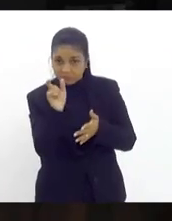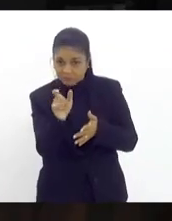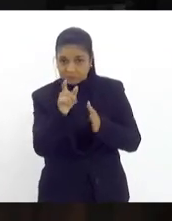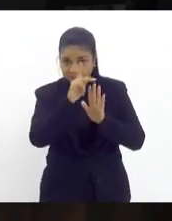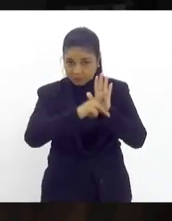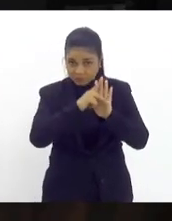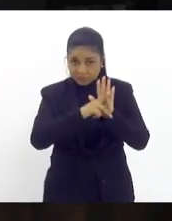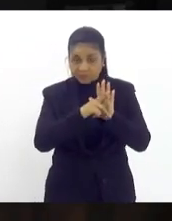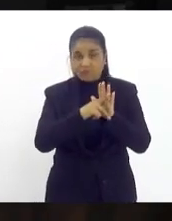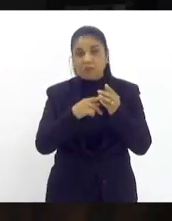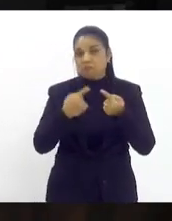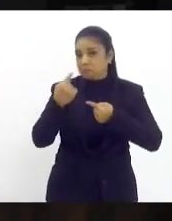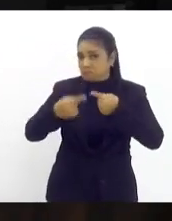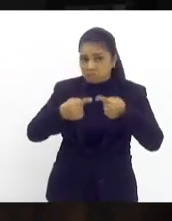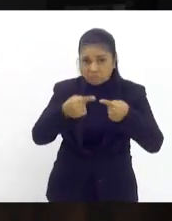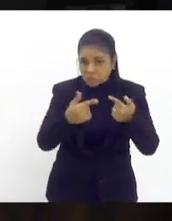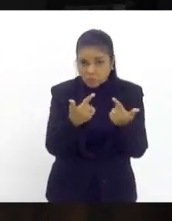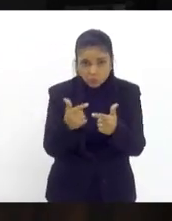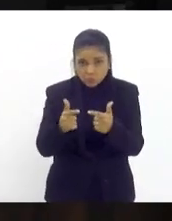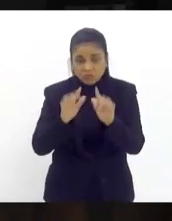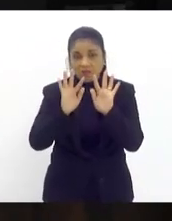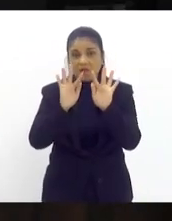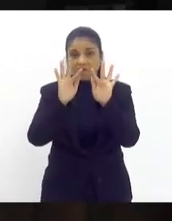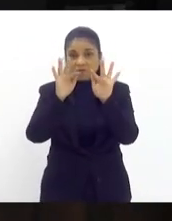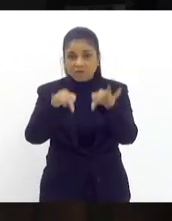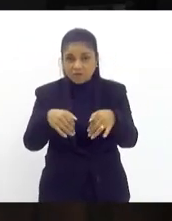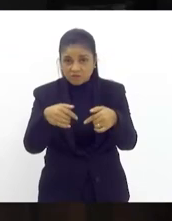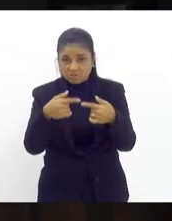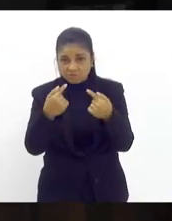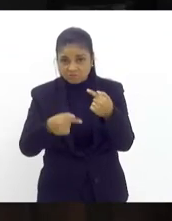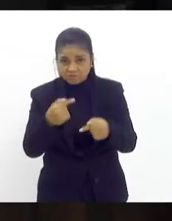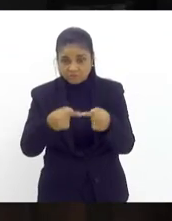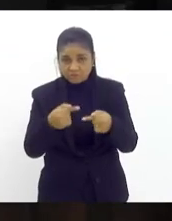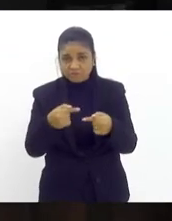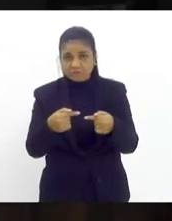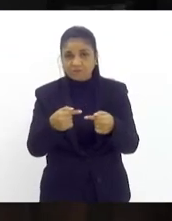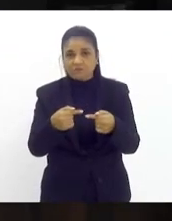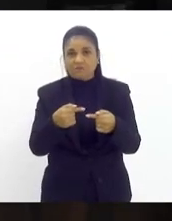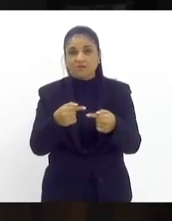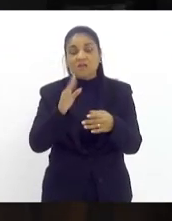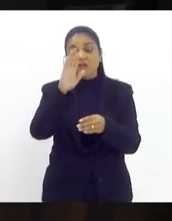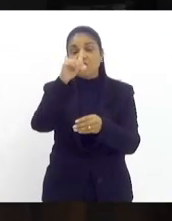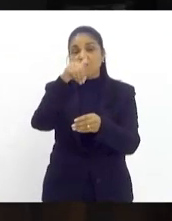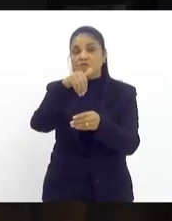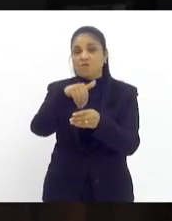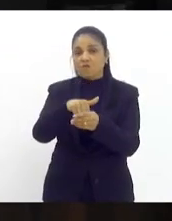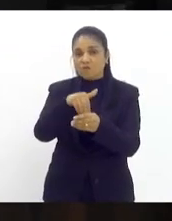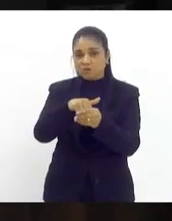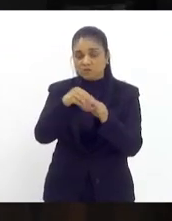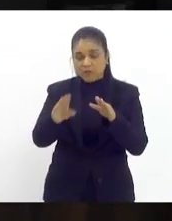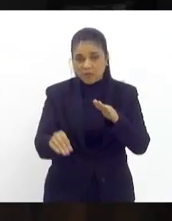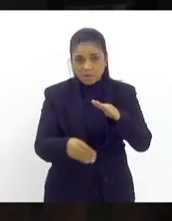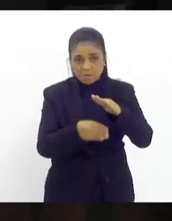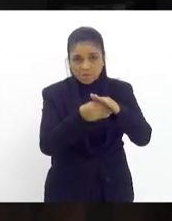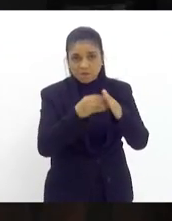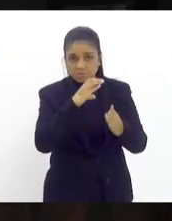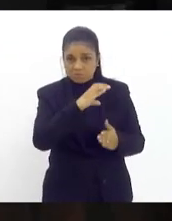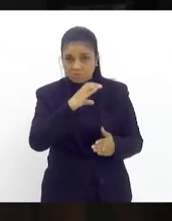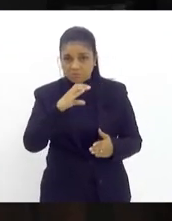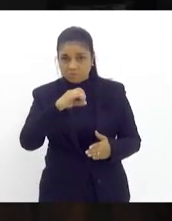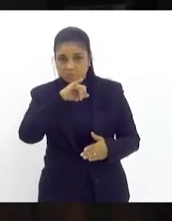havendo Quem Queira discutir encerrada discussão em votações emendas da ccj